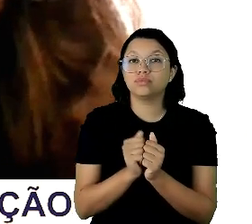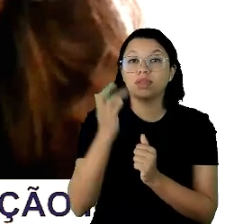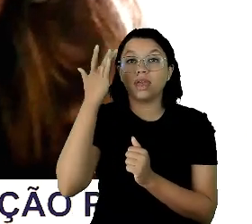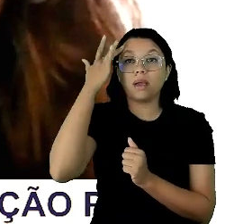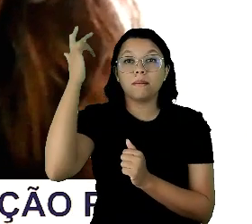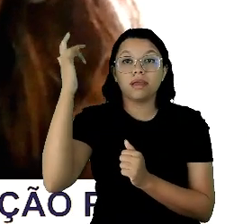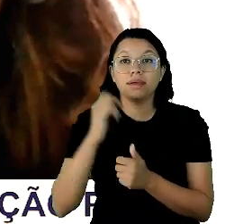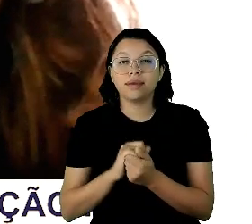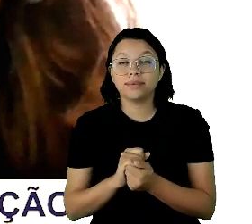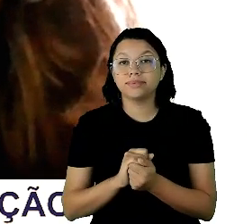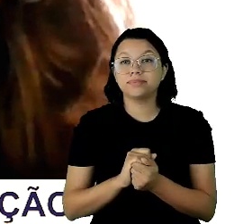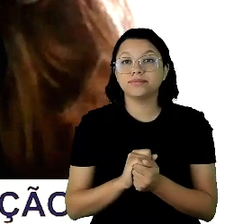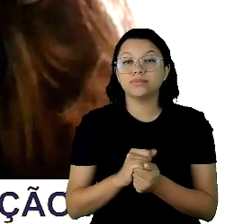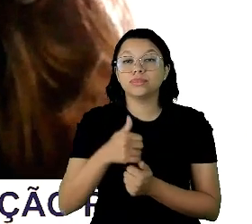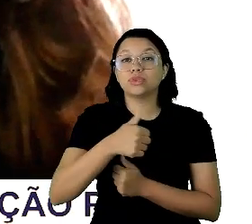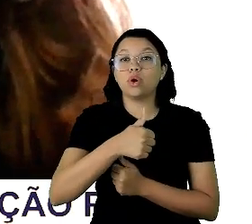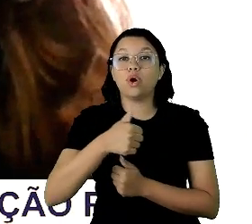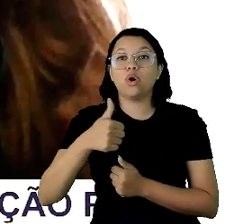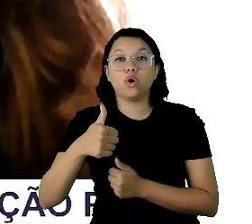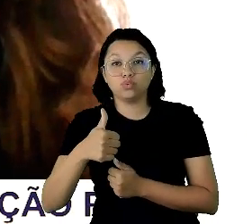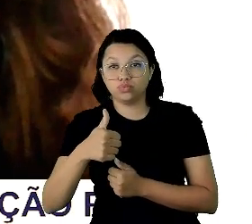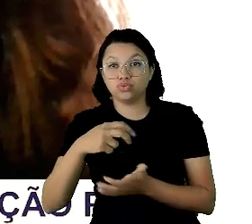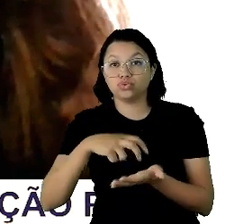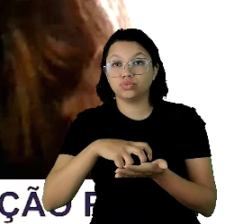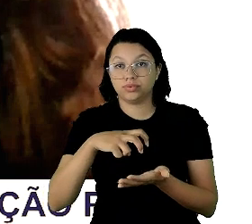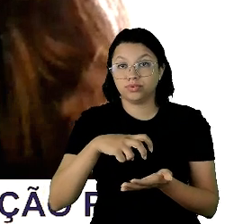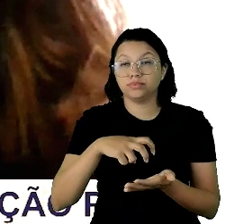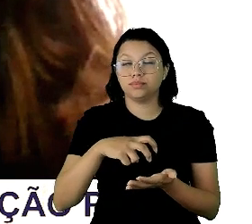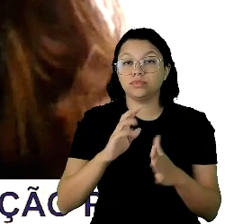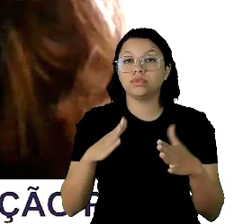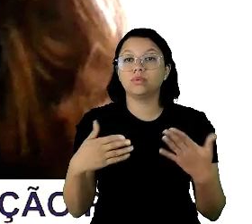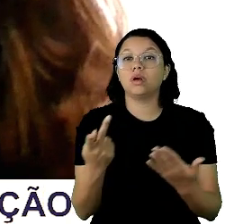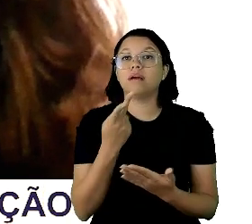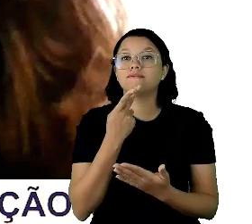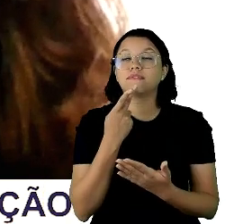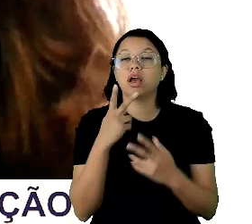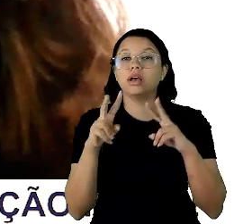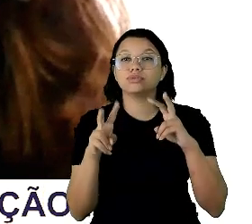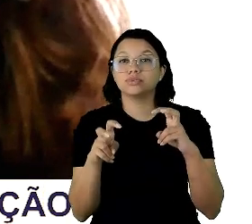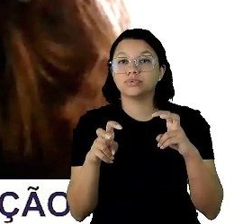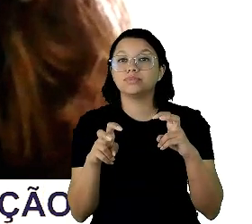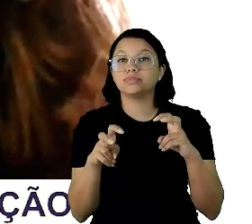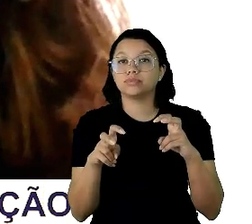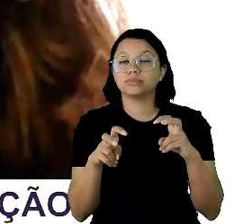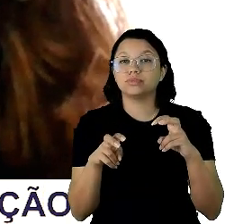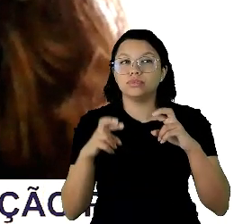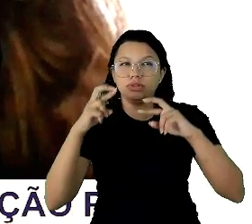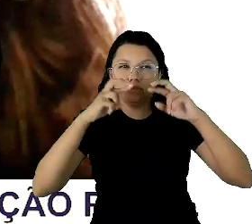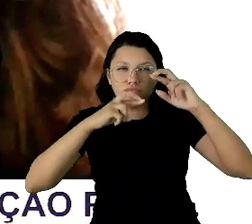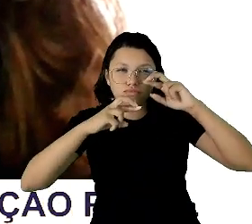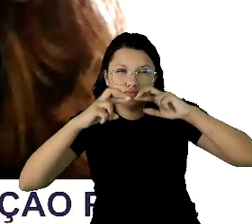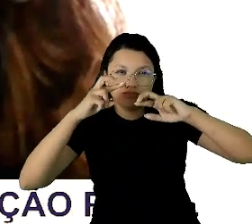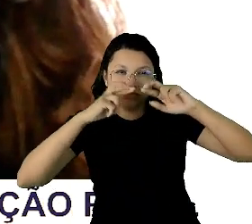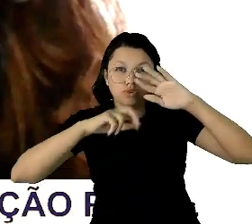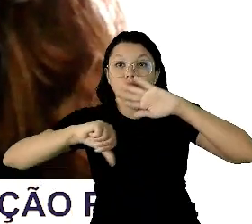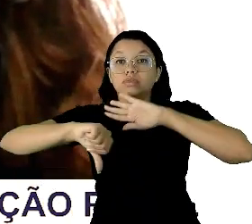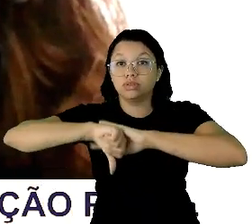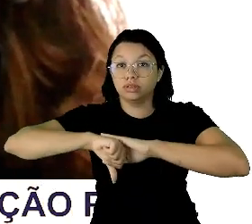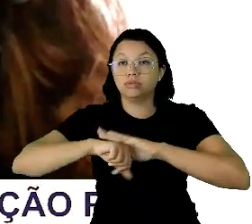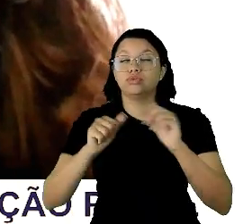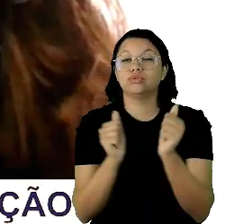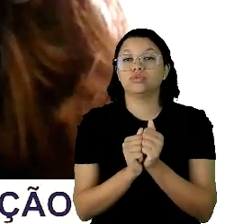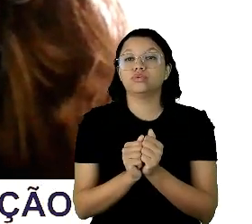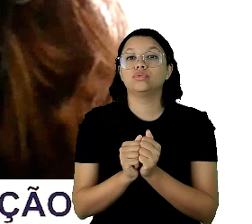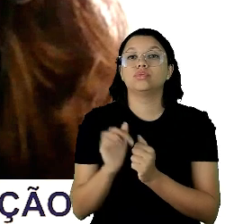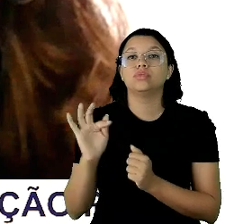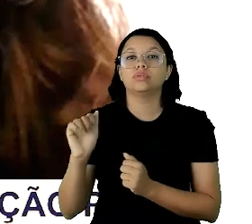11 horas, quando nós vamos falar de stalking com a doutora Fabiana palestrando,